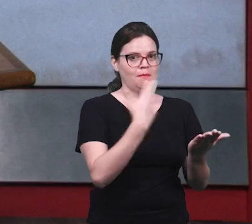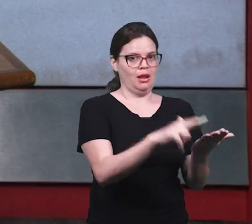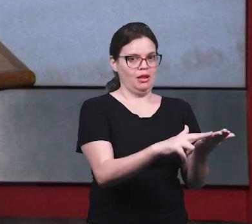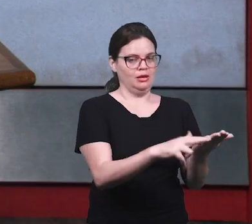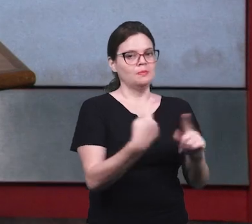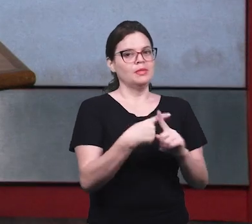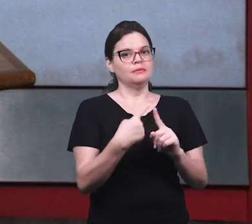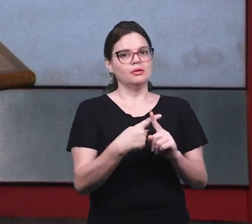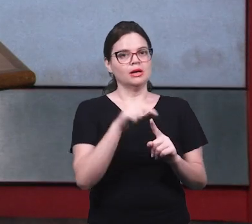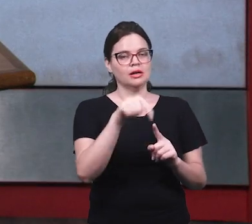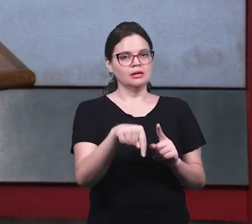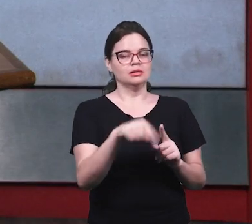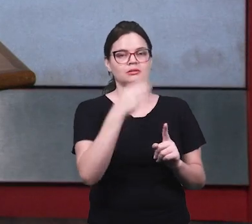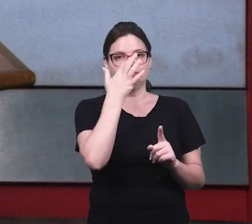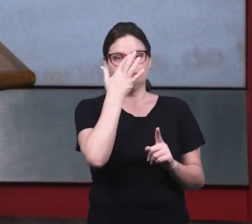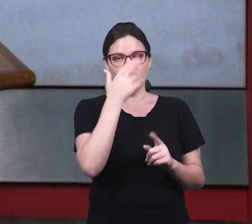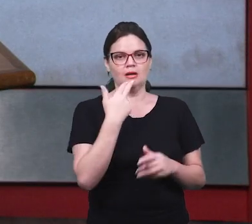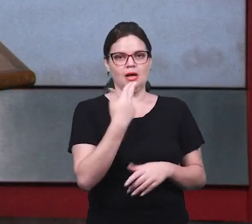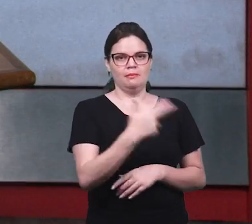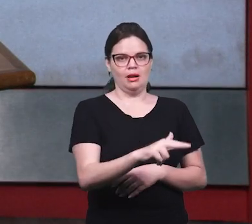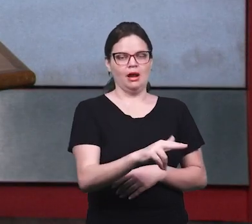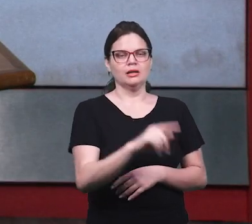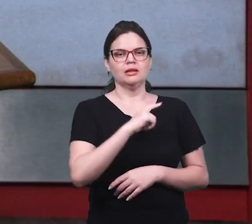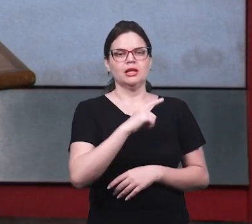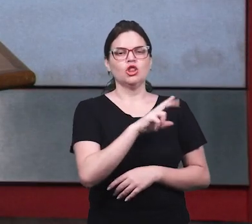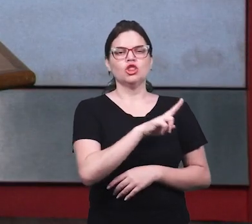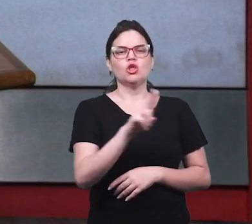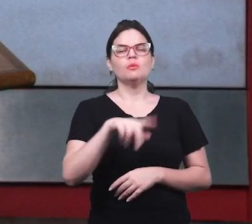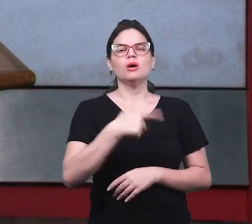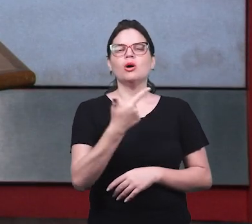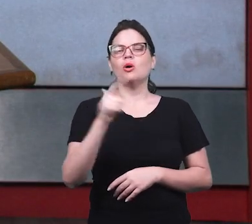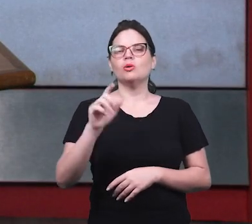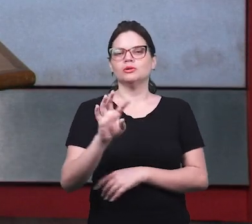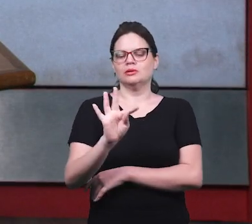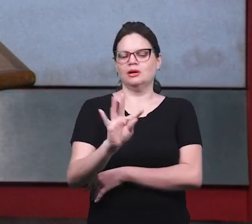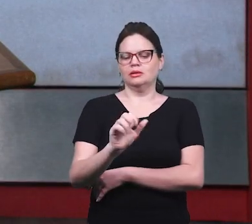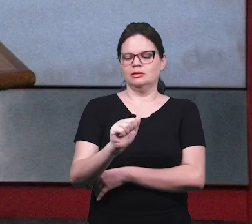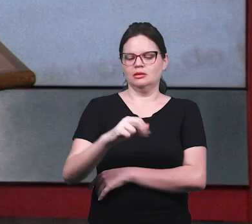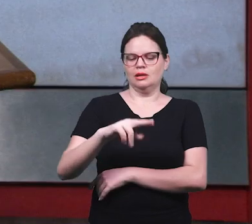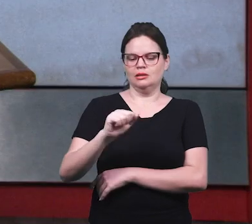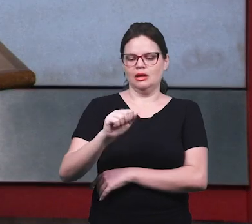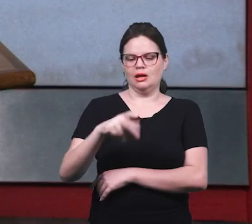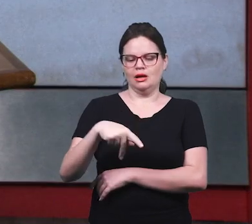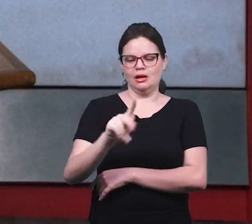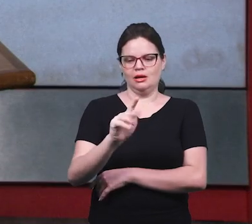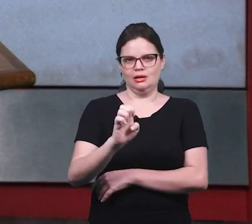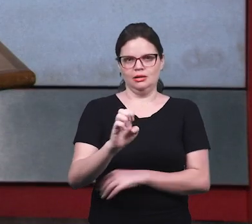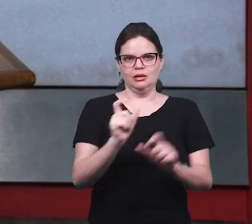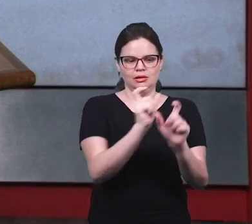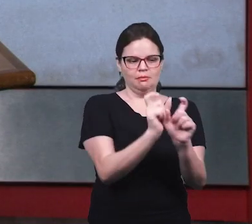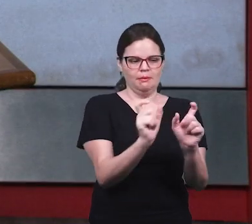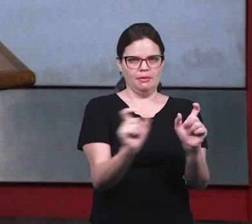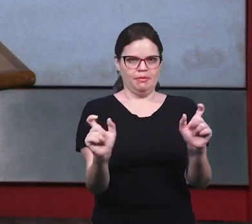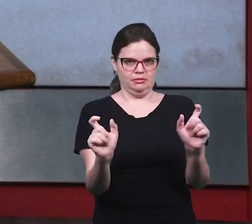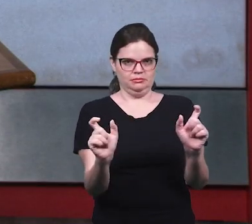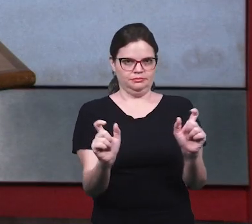escrituras de Tanakh, que é um acrônimo formado pelas letras iniciais